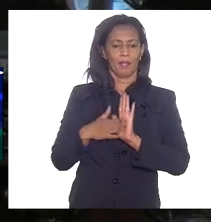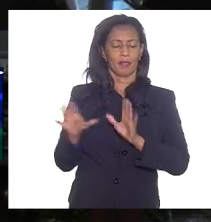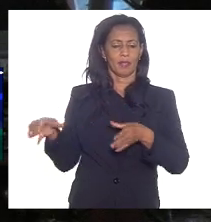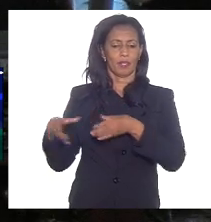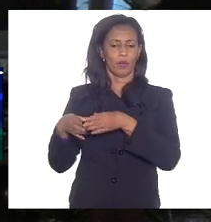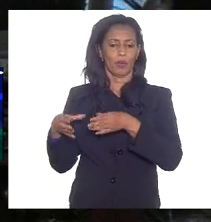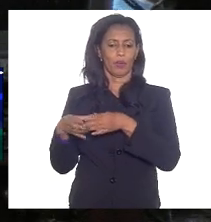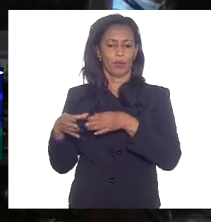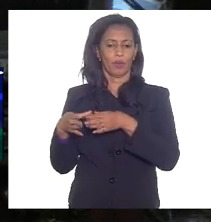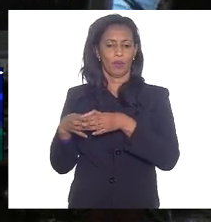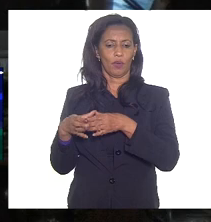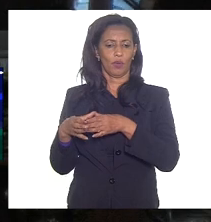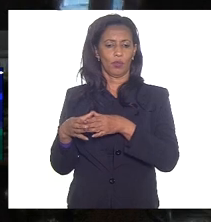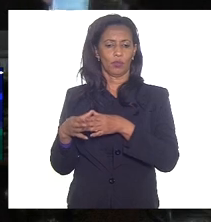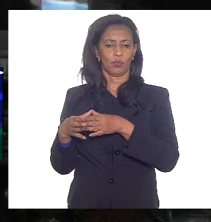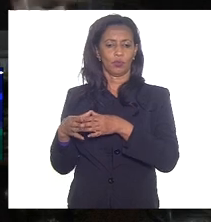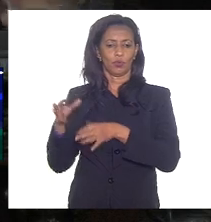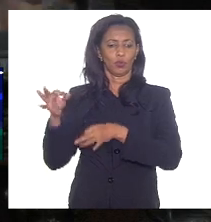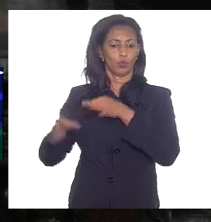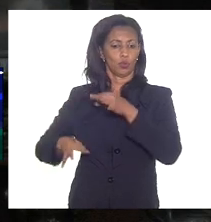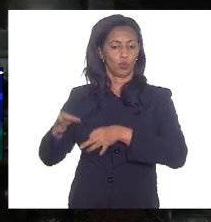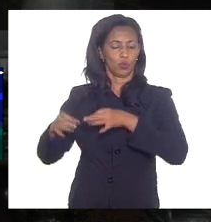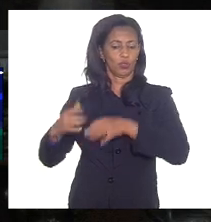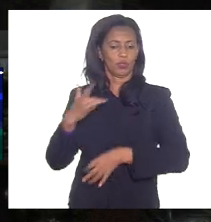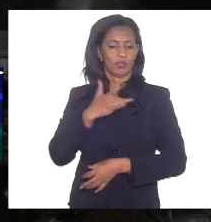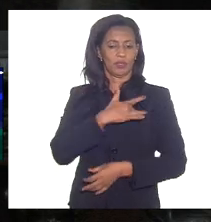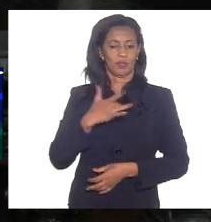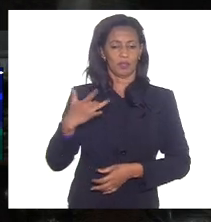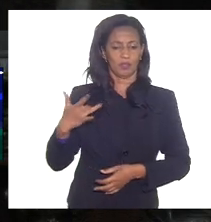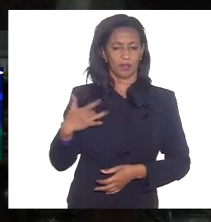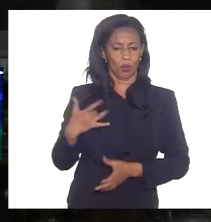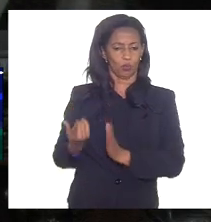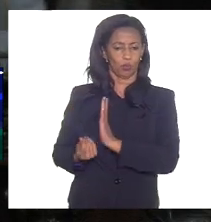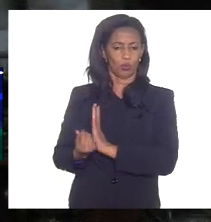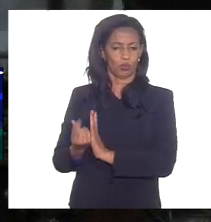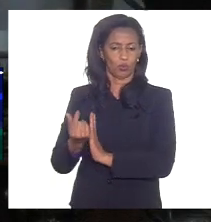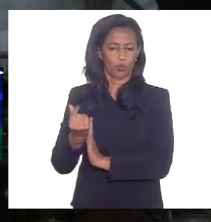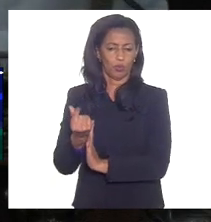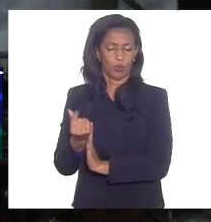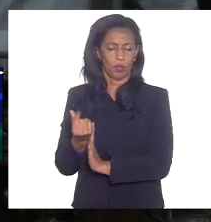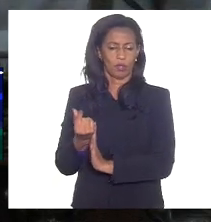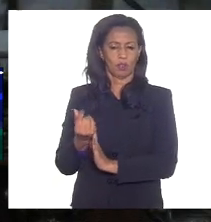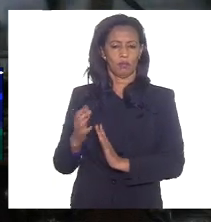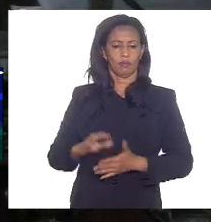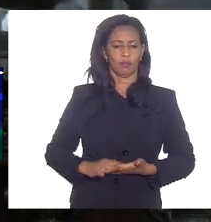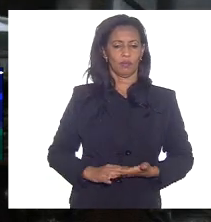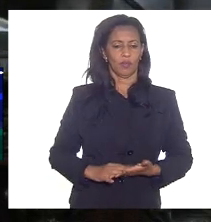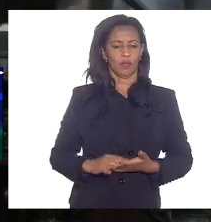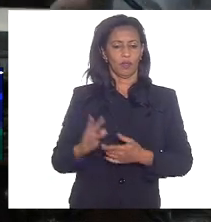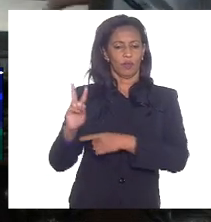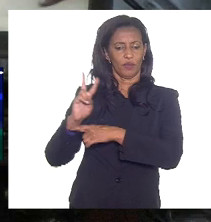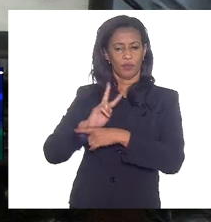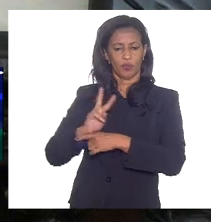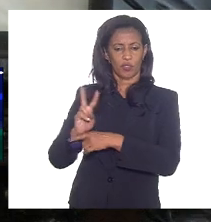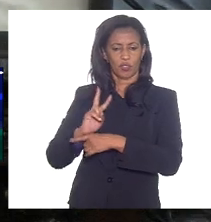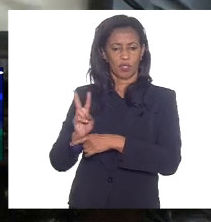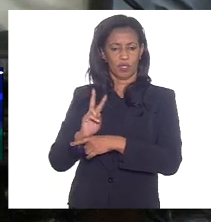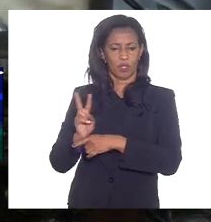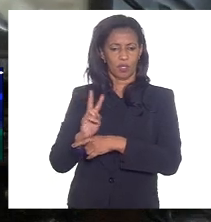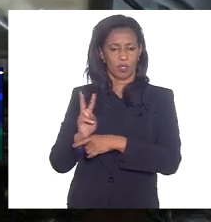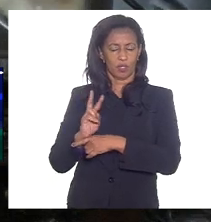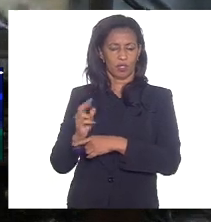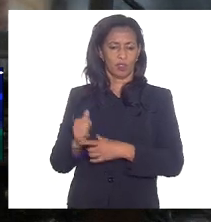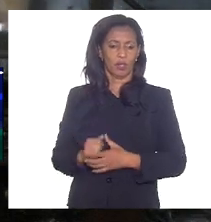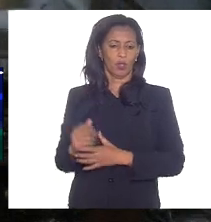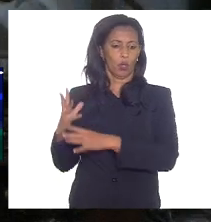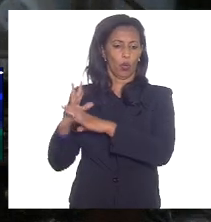comissões de Constituição e Justiça, de Saúde, Economia, Indústria e Comércio, Tributação, Controle da Arrecadação Estadual, Fiscalização dos Tributos Estaduais e de